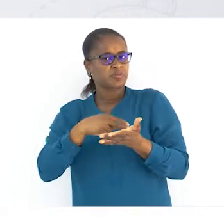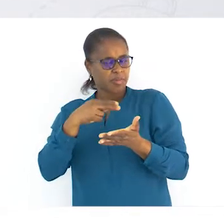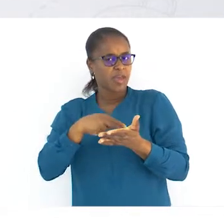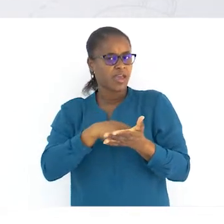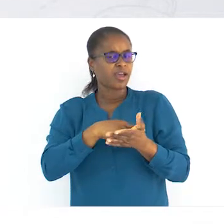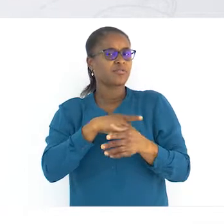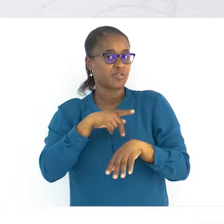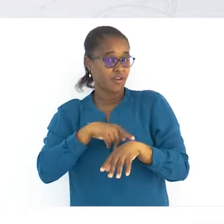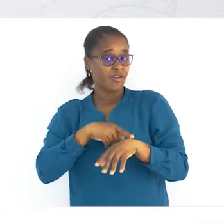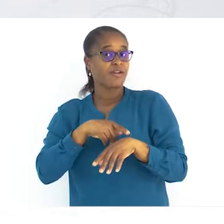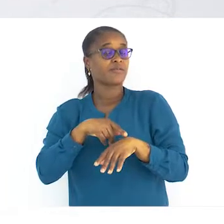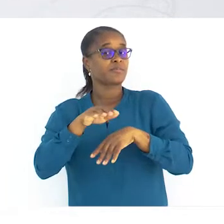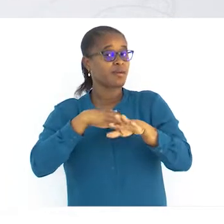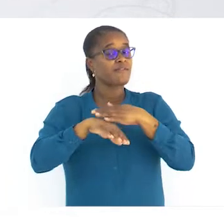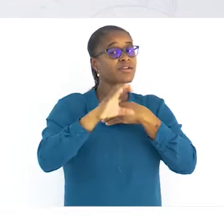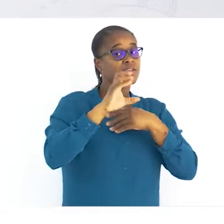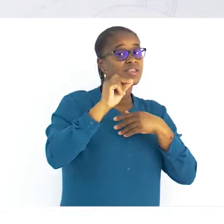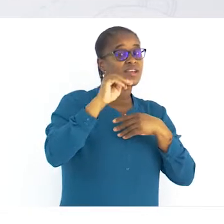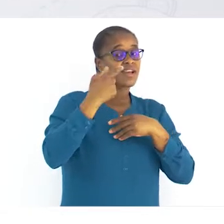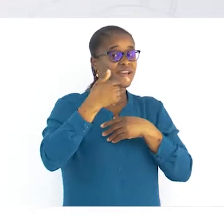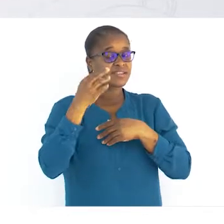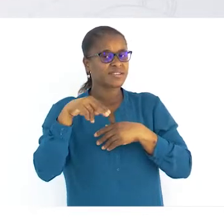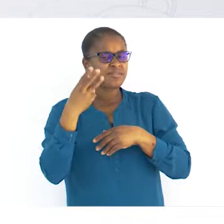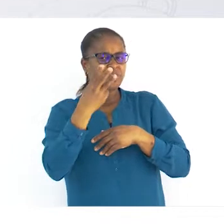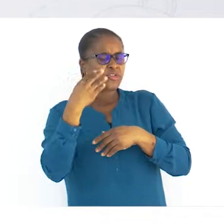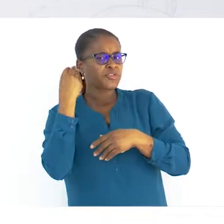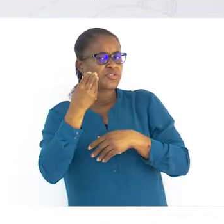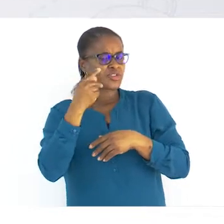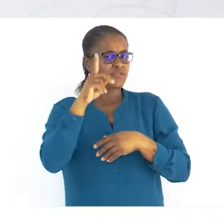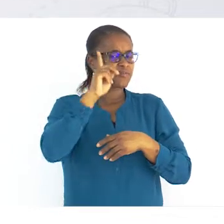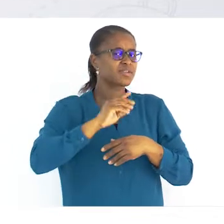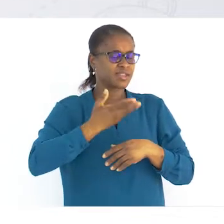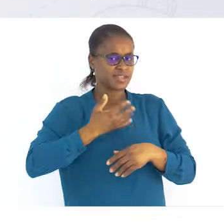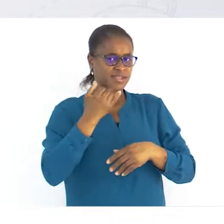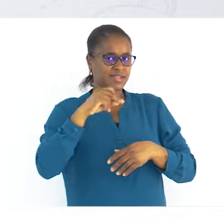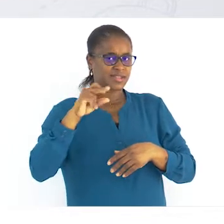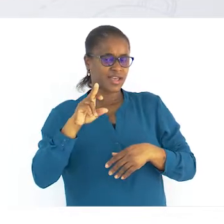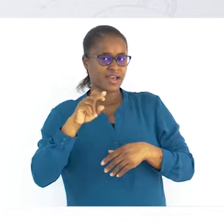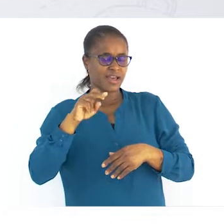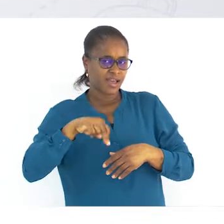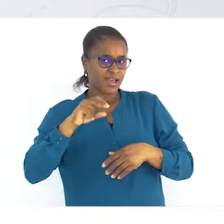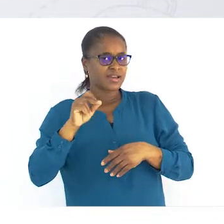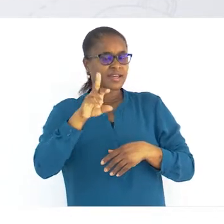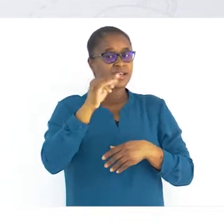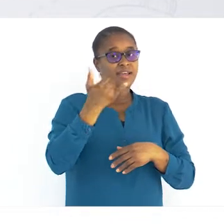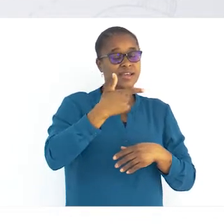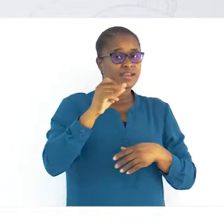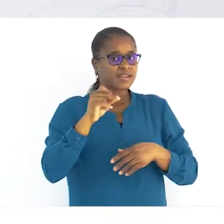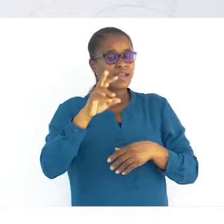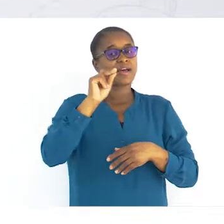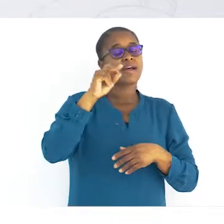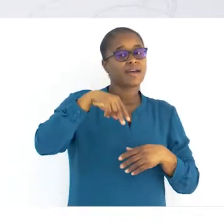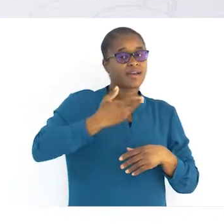vez para o casting. 3 desses jovens, Diana, Rita e André, conversaram